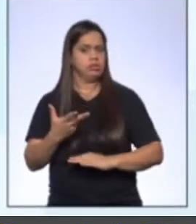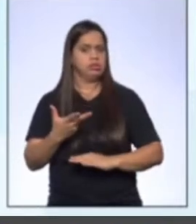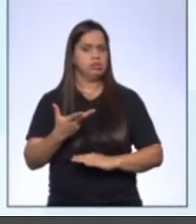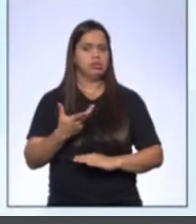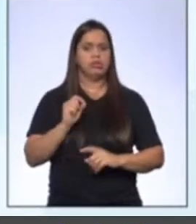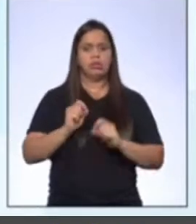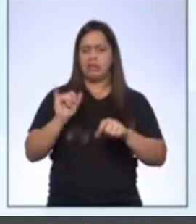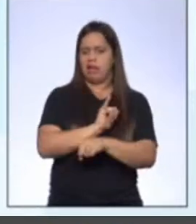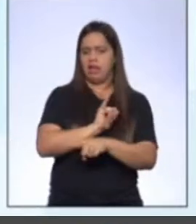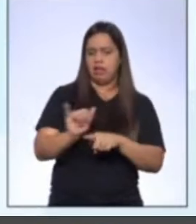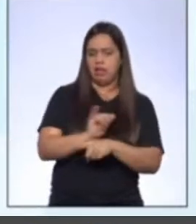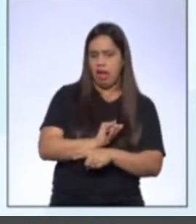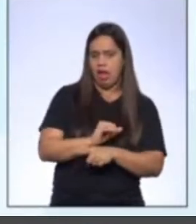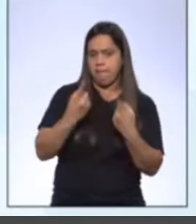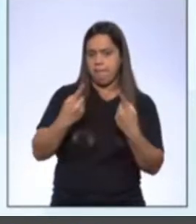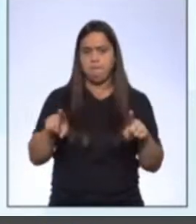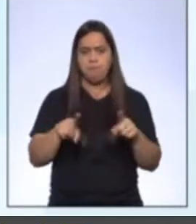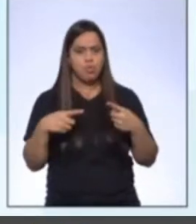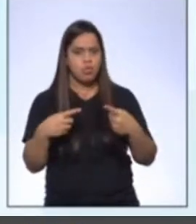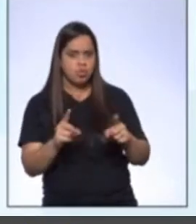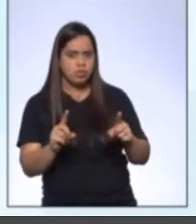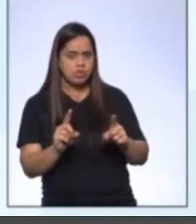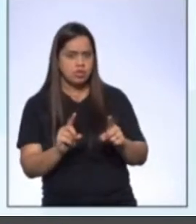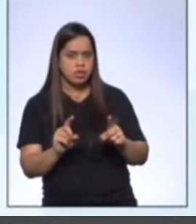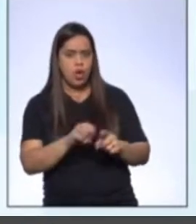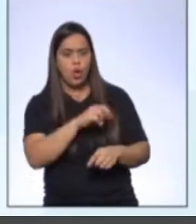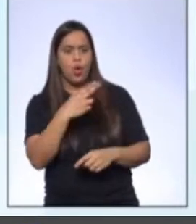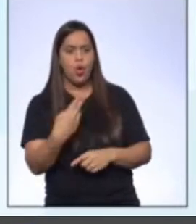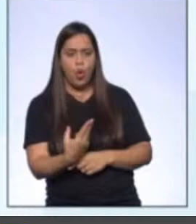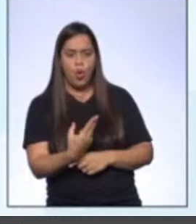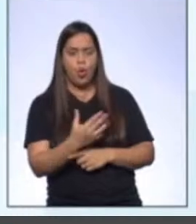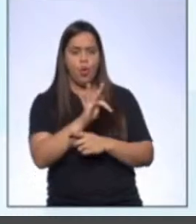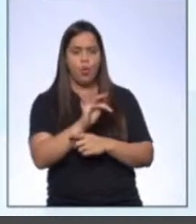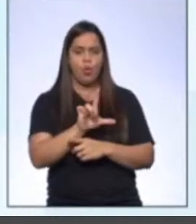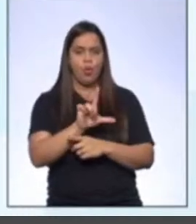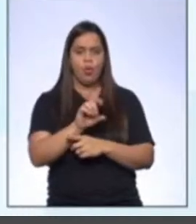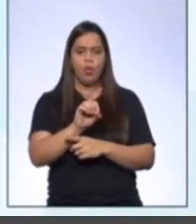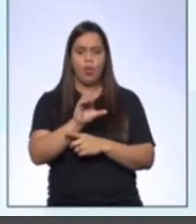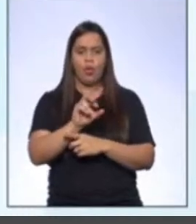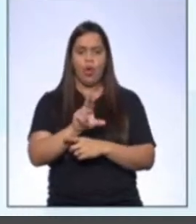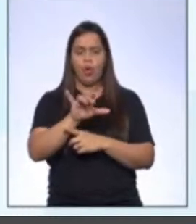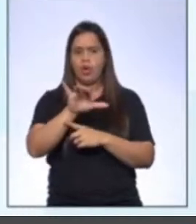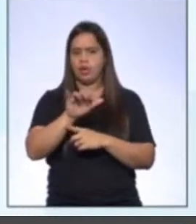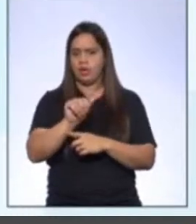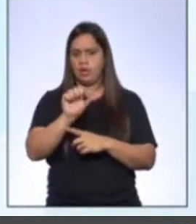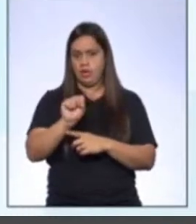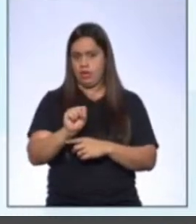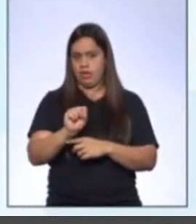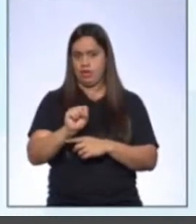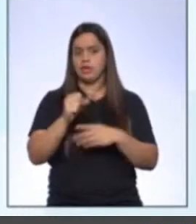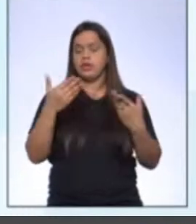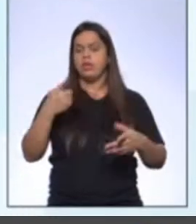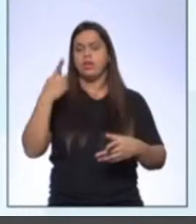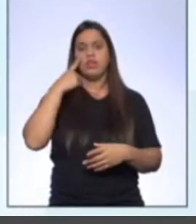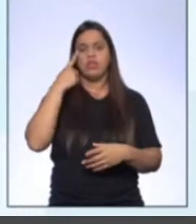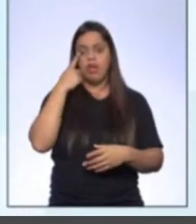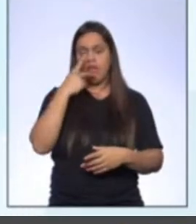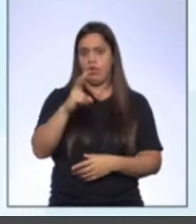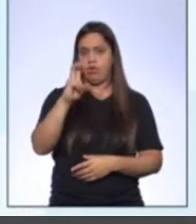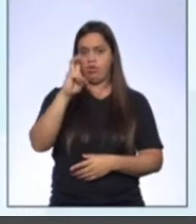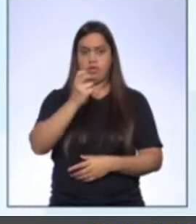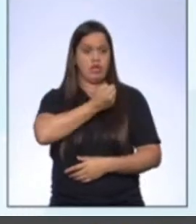Músicas. D. Folclóricas. Vocês devem ter reparado aí que eu já deixei marcado qual que é certa, né? Eu falo assim, mas é doido,